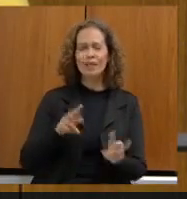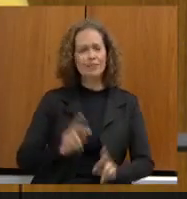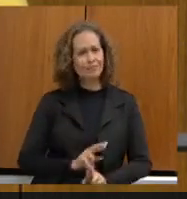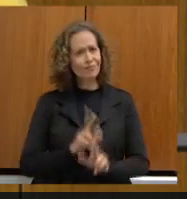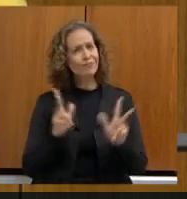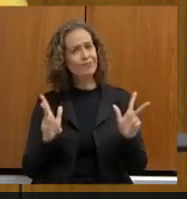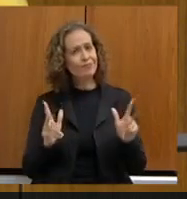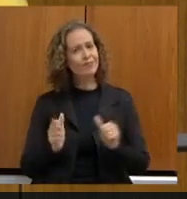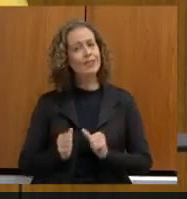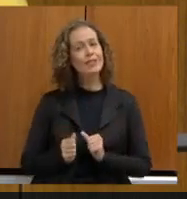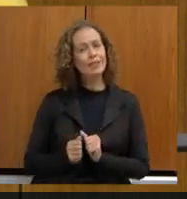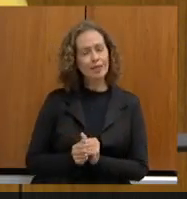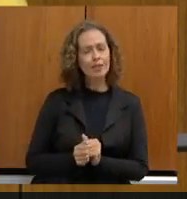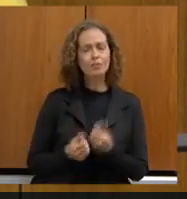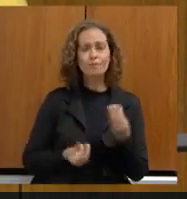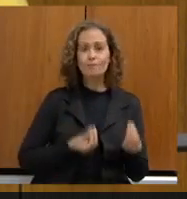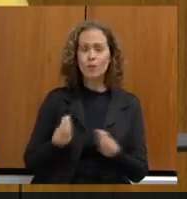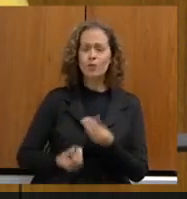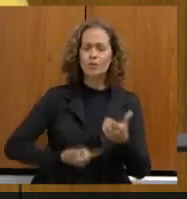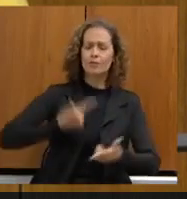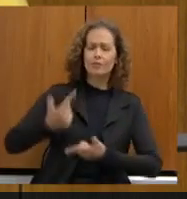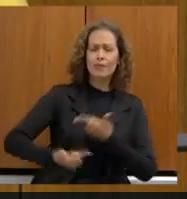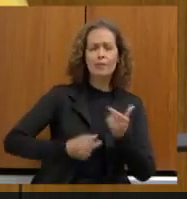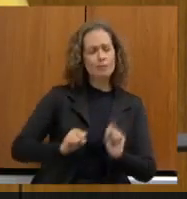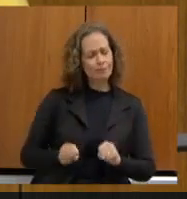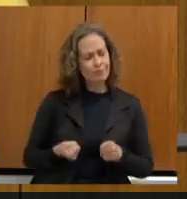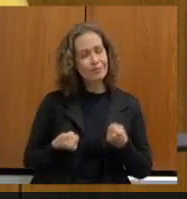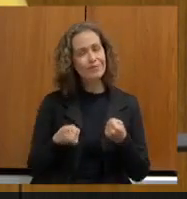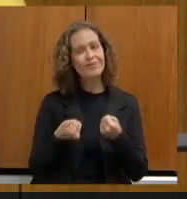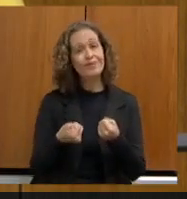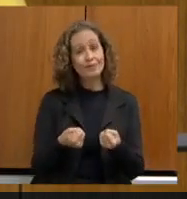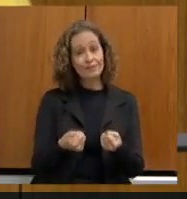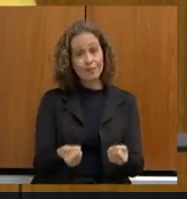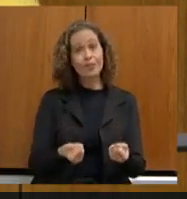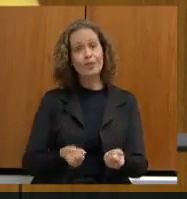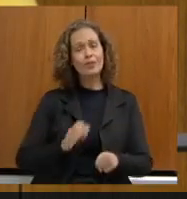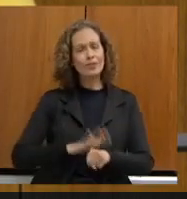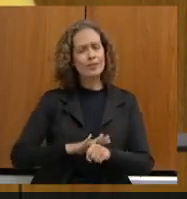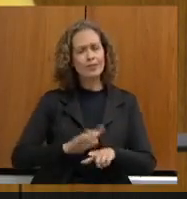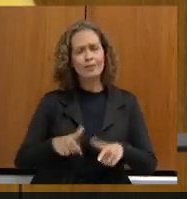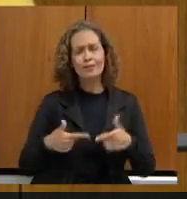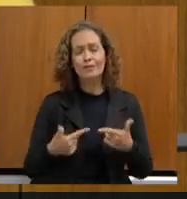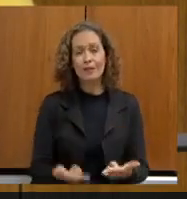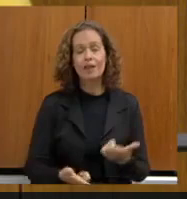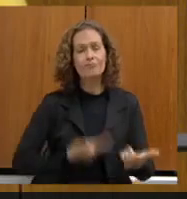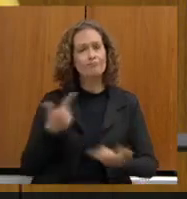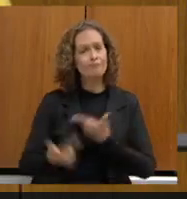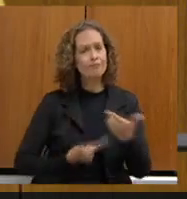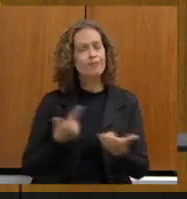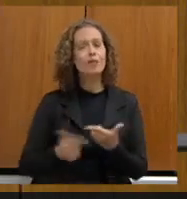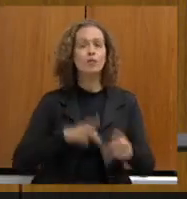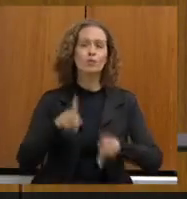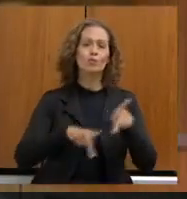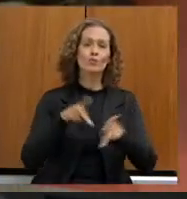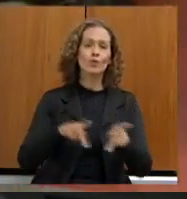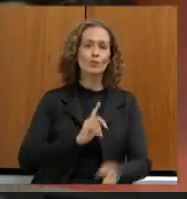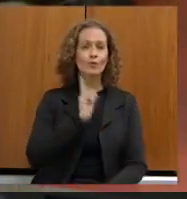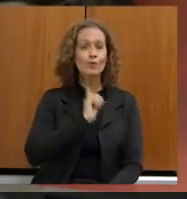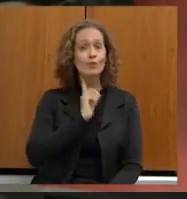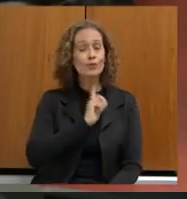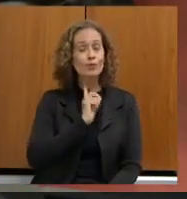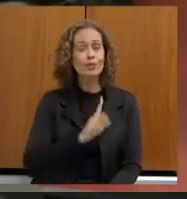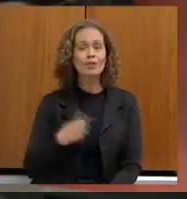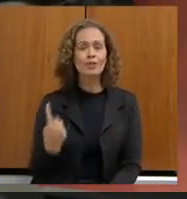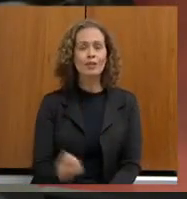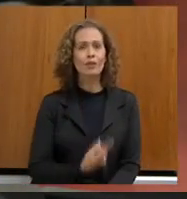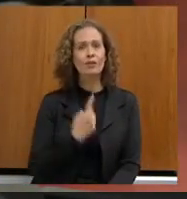diferenciado a dedicação EA forma como vocês fazem com a população mineira é uma coisa que